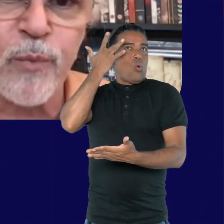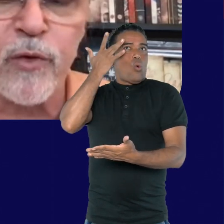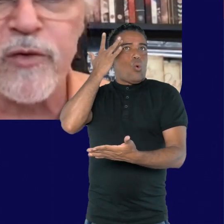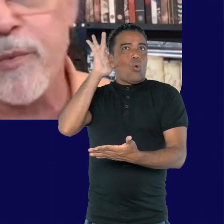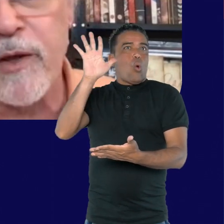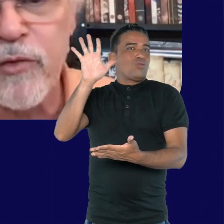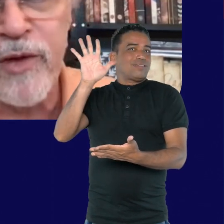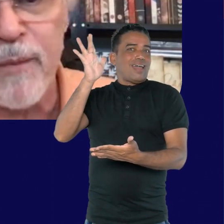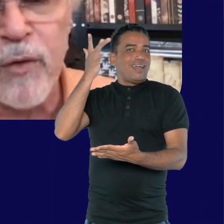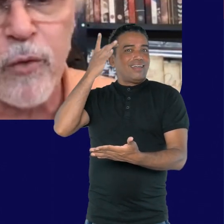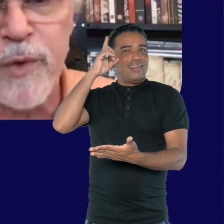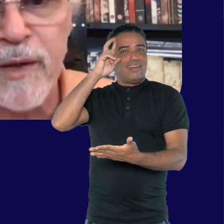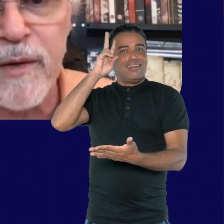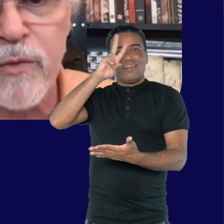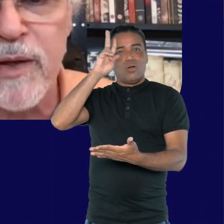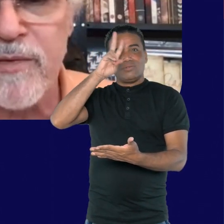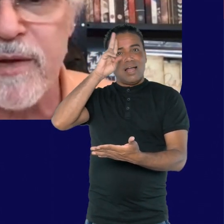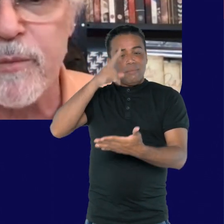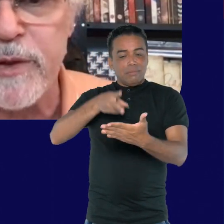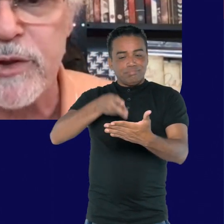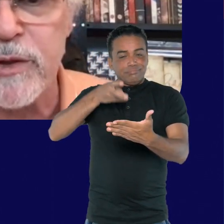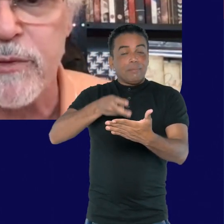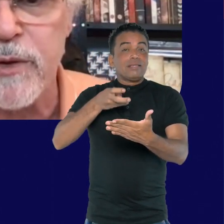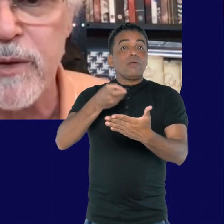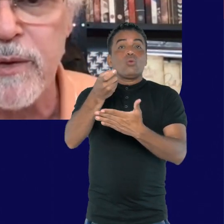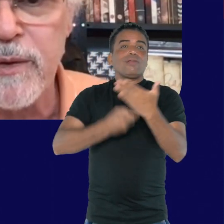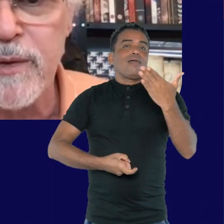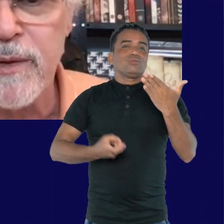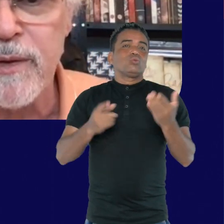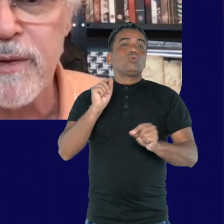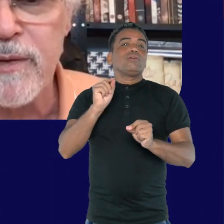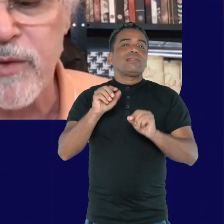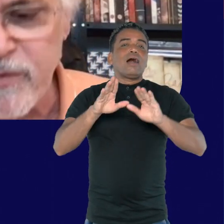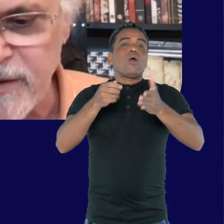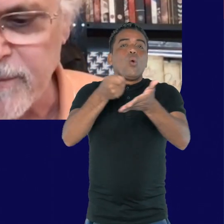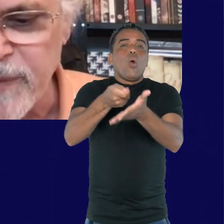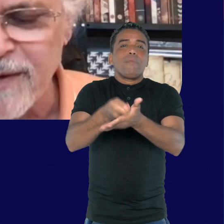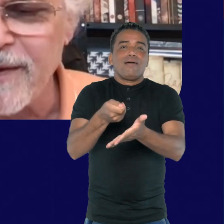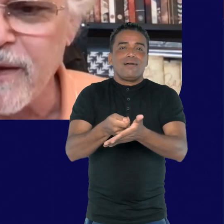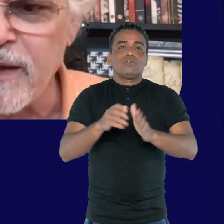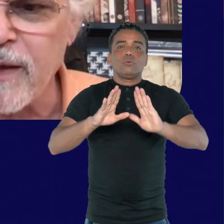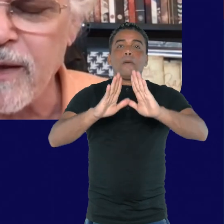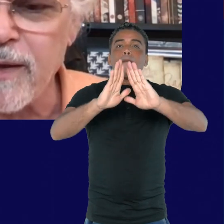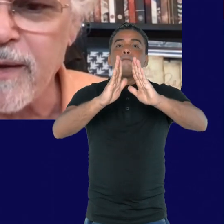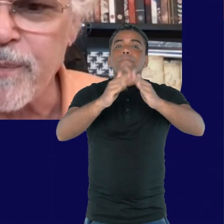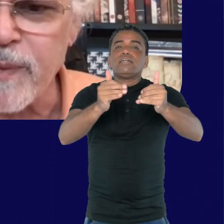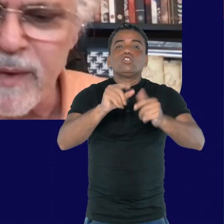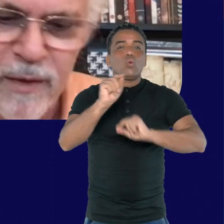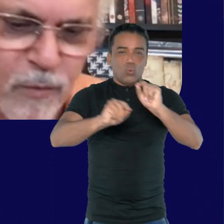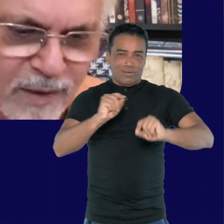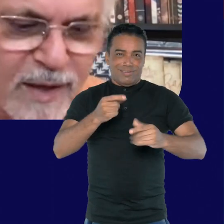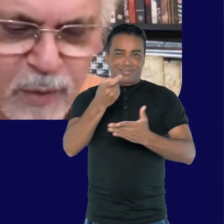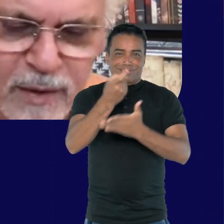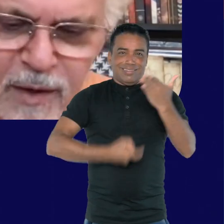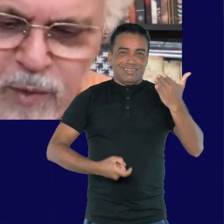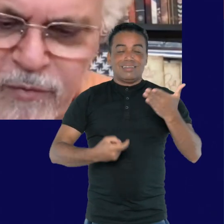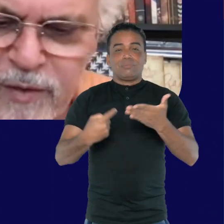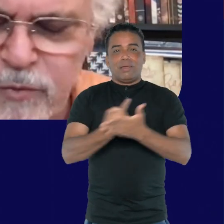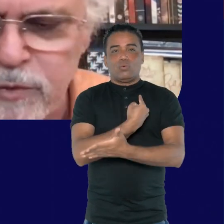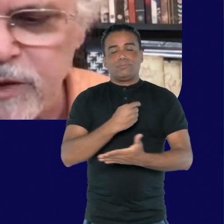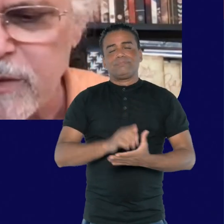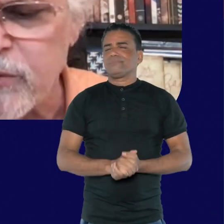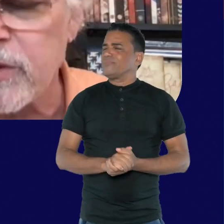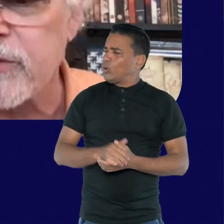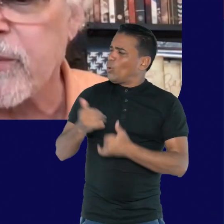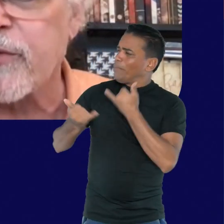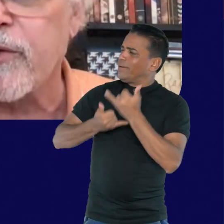buscar a resposta, porque não sabem compreender o que está sendo pedido. Então, assim, eu até brinquei uma vez